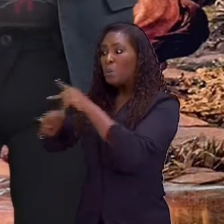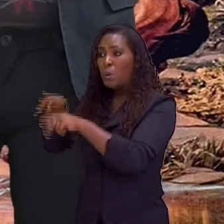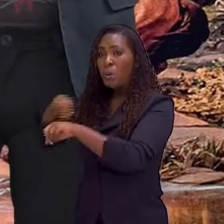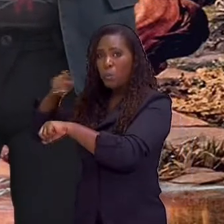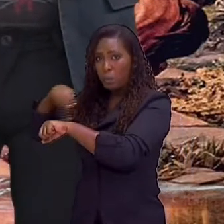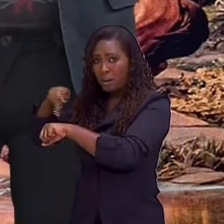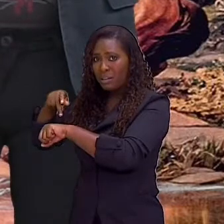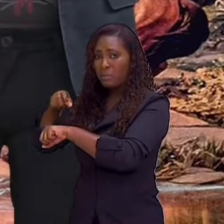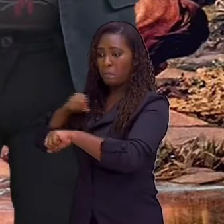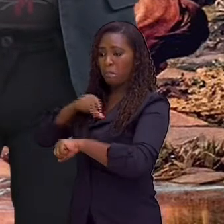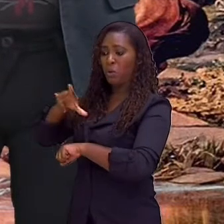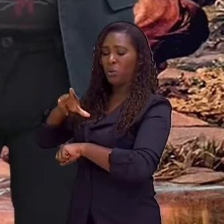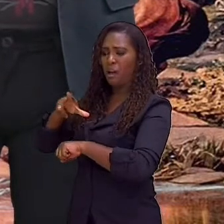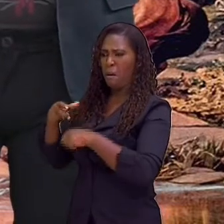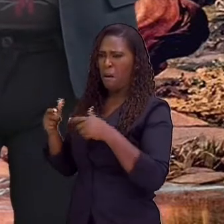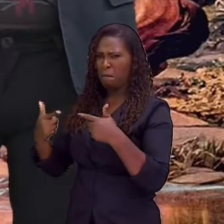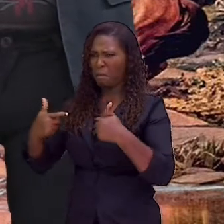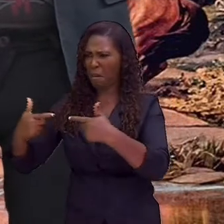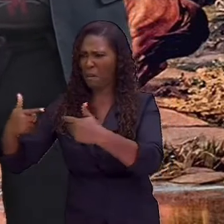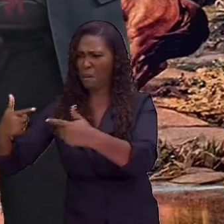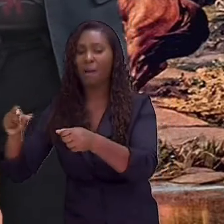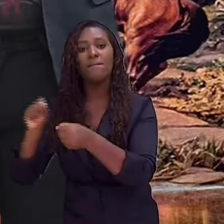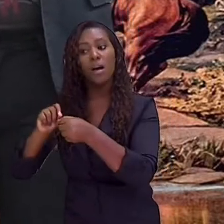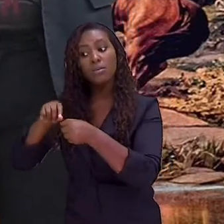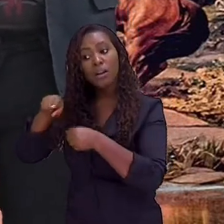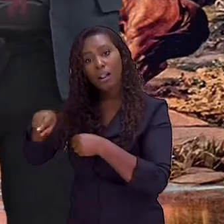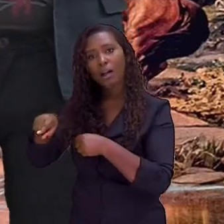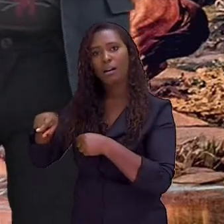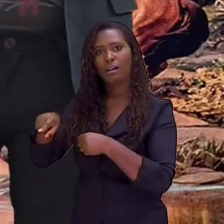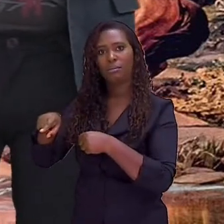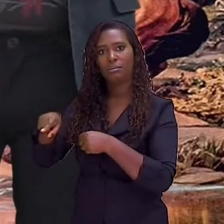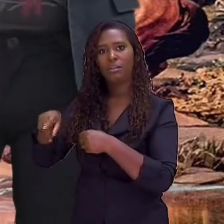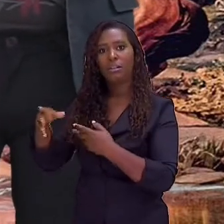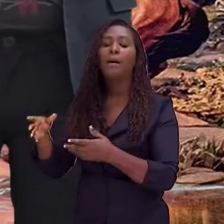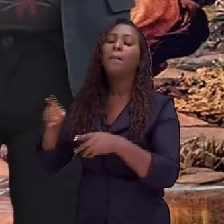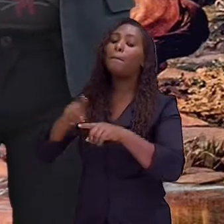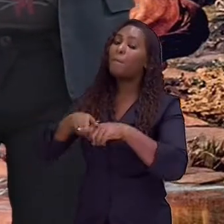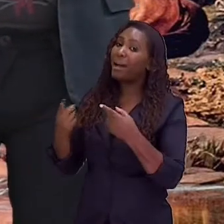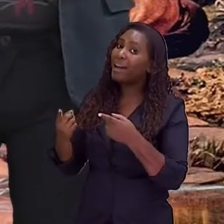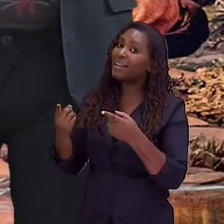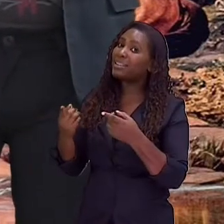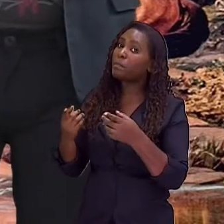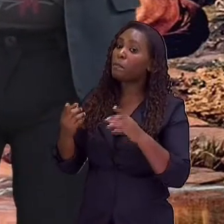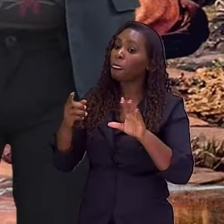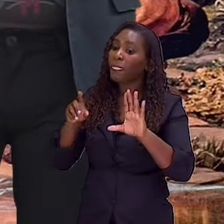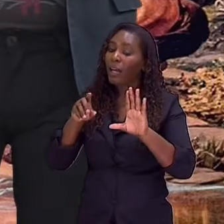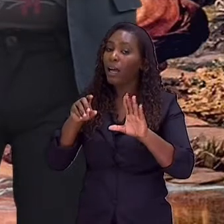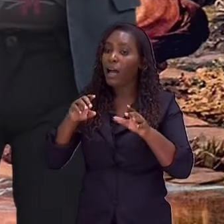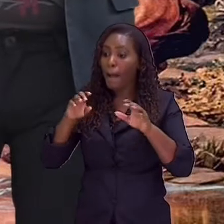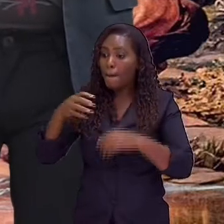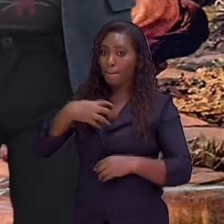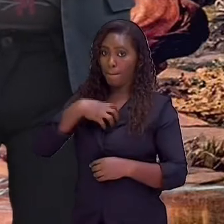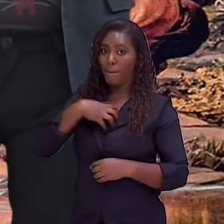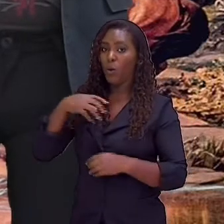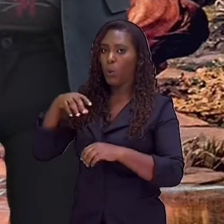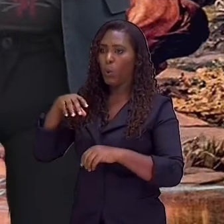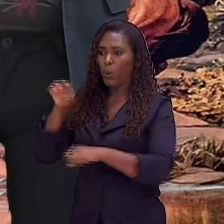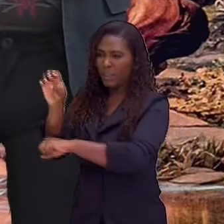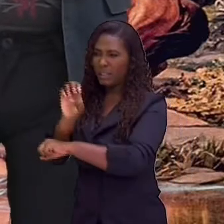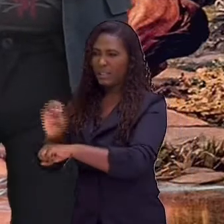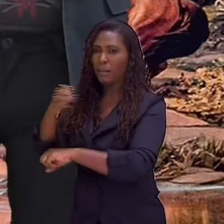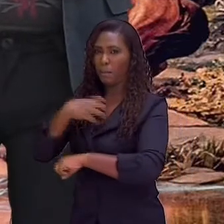1823, que é a data da independência baiana. Para tanto, foi reunida a